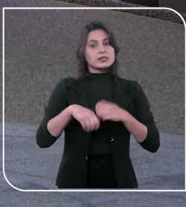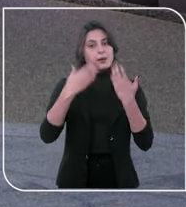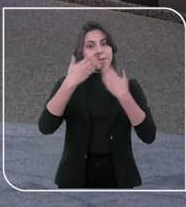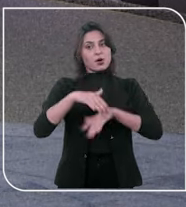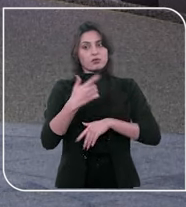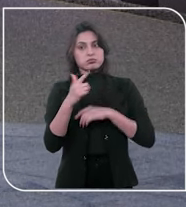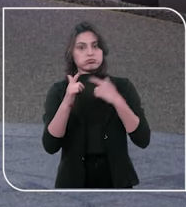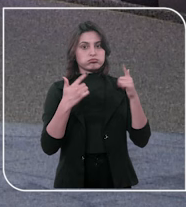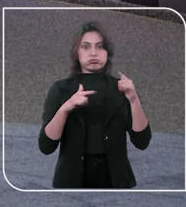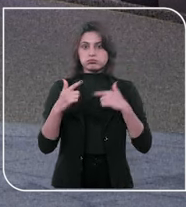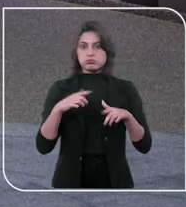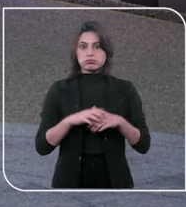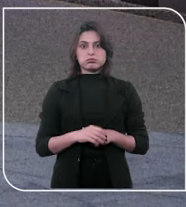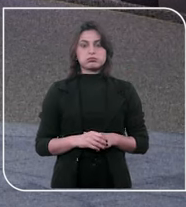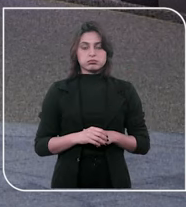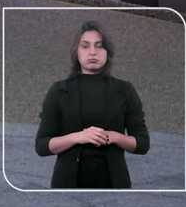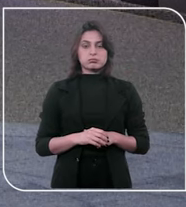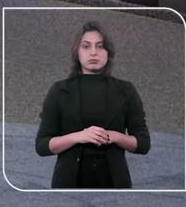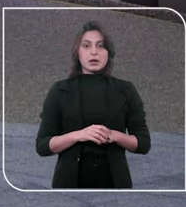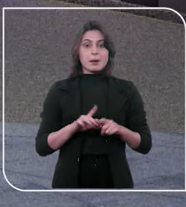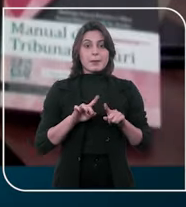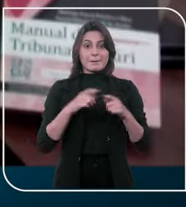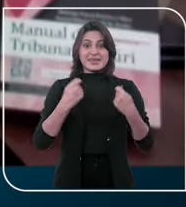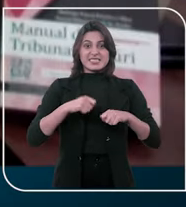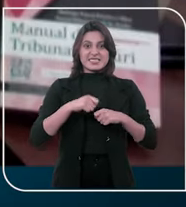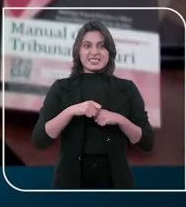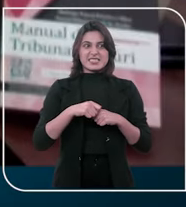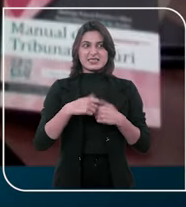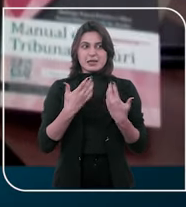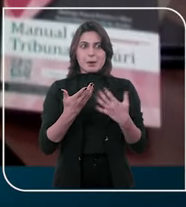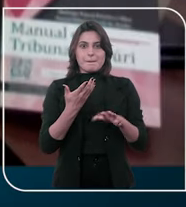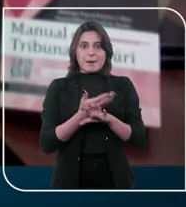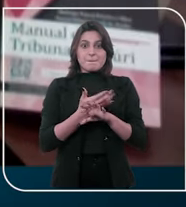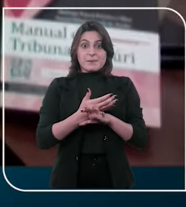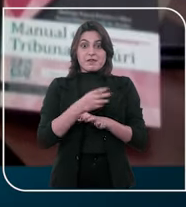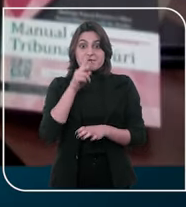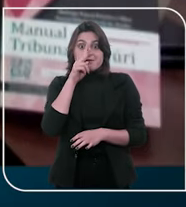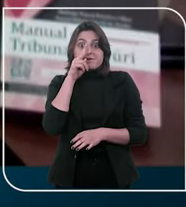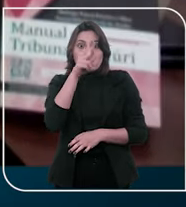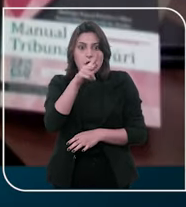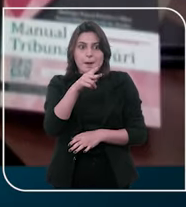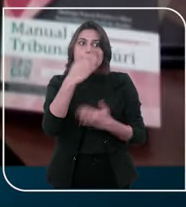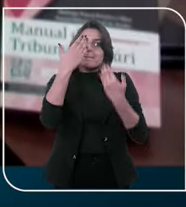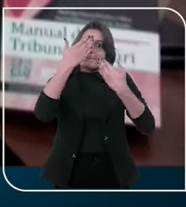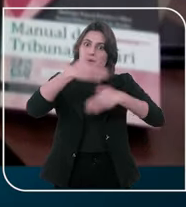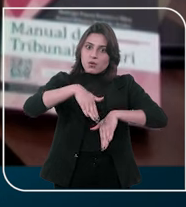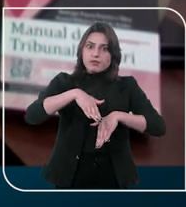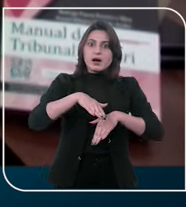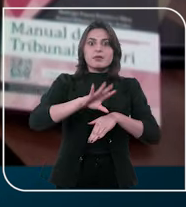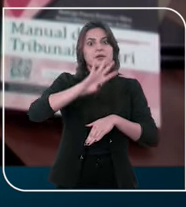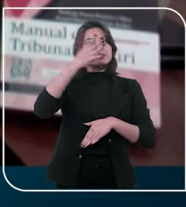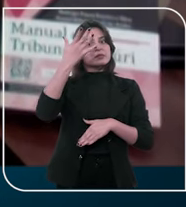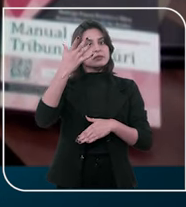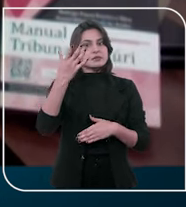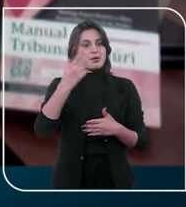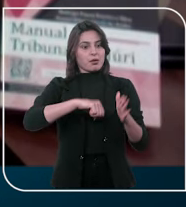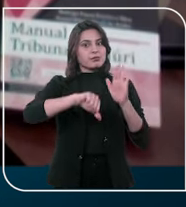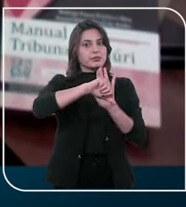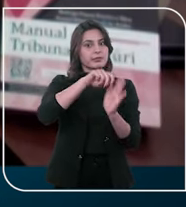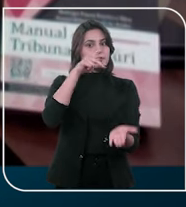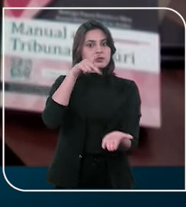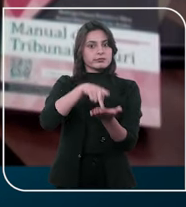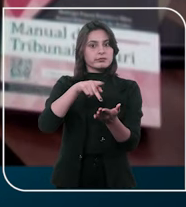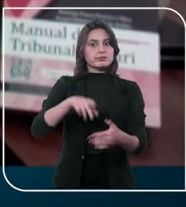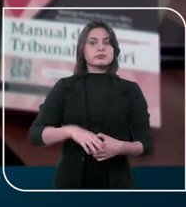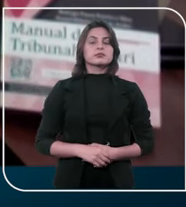os elementos que comprovem a materialidade do delito, ou seja, que o fato realmente aconteceu. Agora,